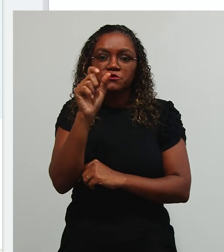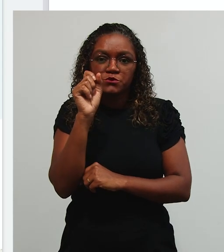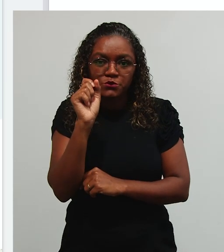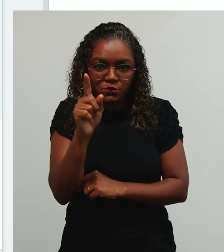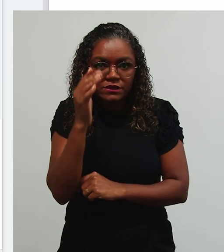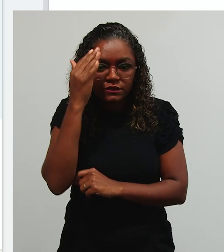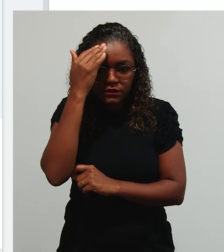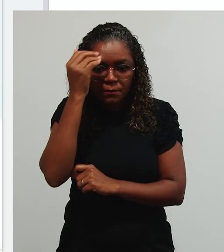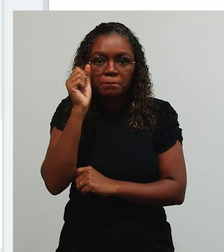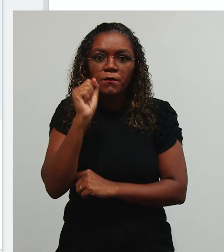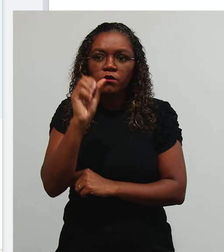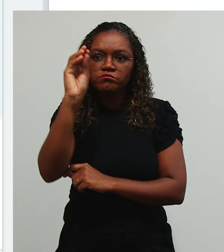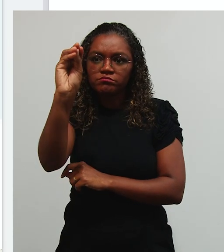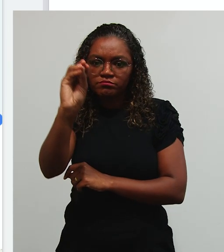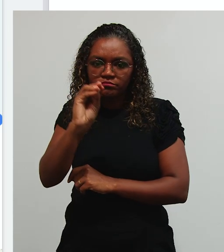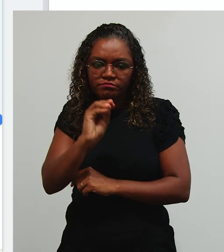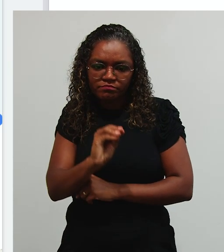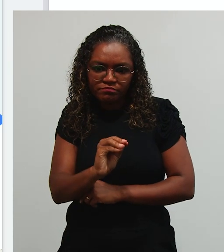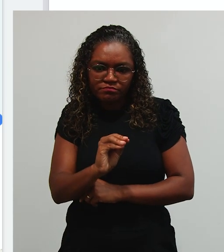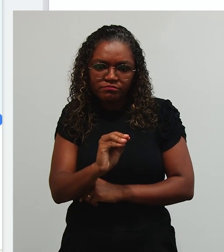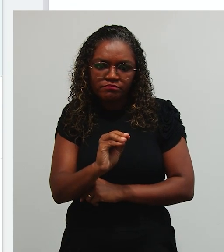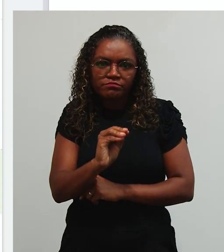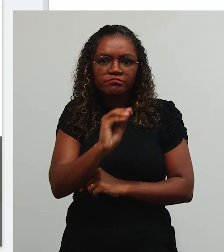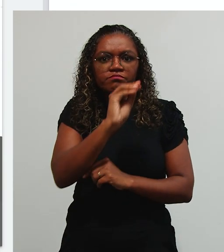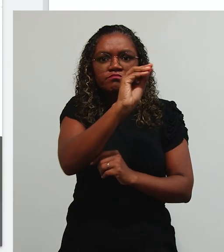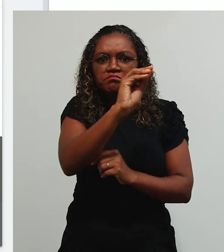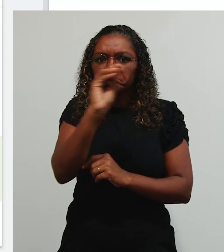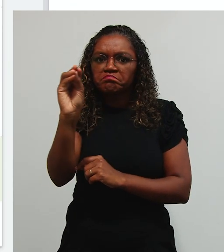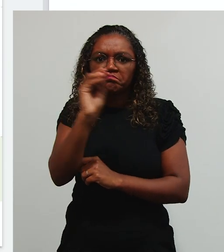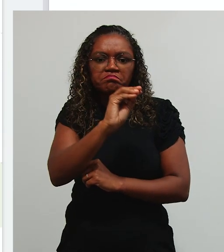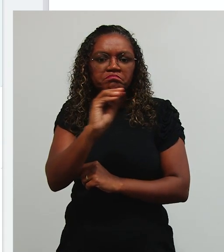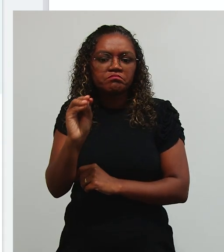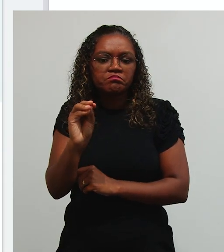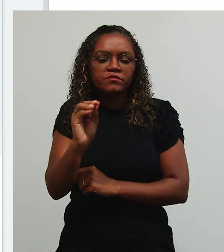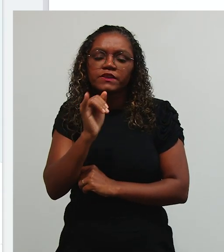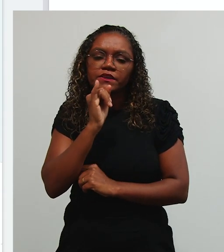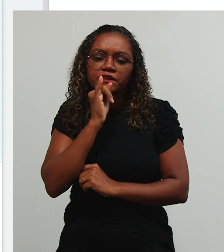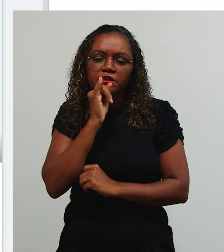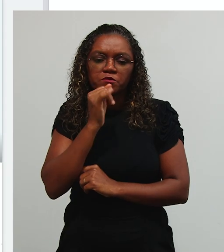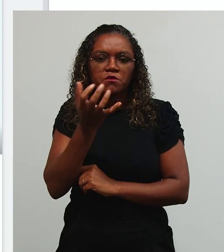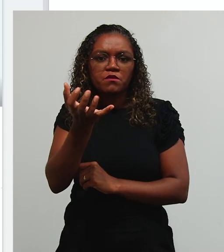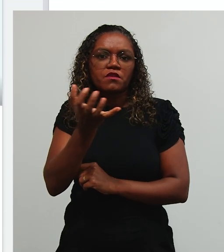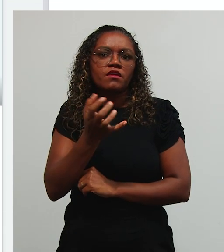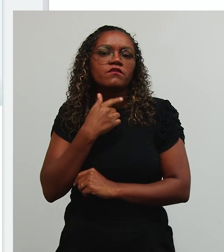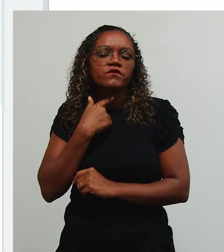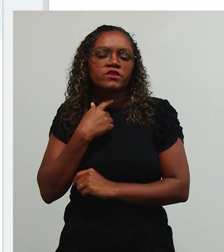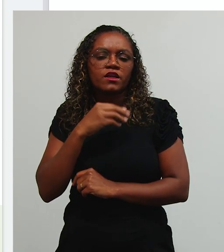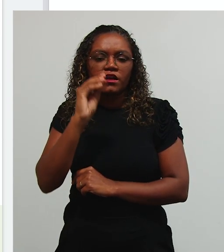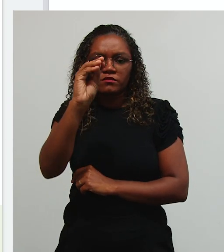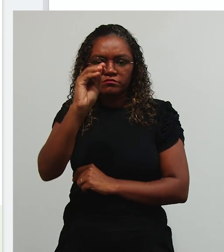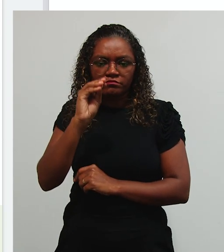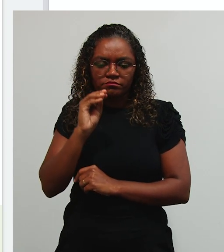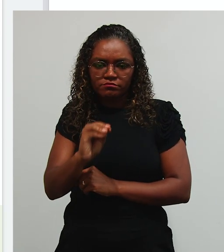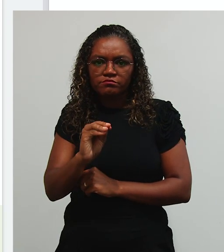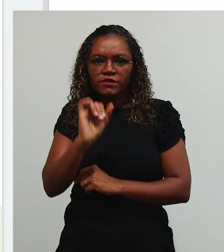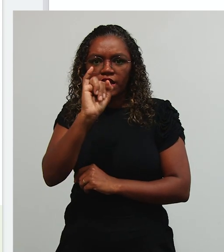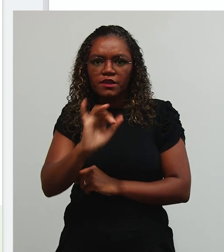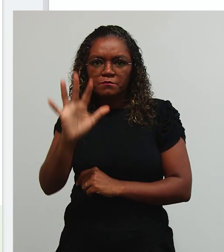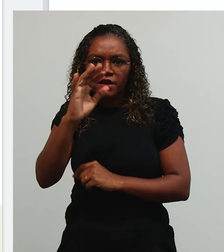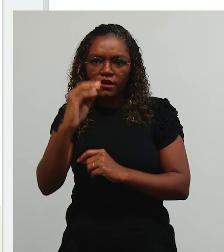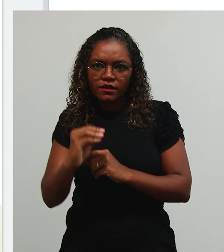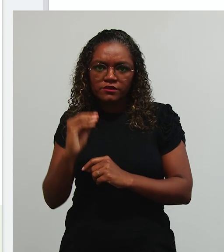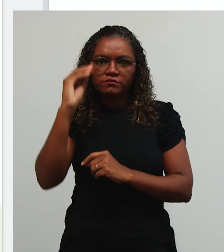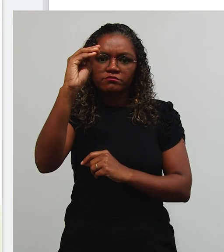selecionadas, você pode arrastar para onde você quiser, certo? Então, por exemplo, posso colocar o título aqui, ó. Posso deixar a imagem aqui em cima e colocar o título